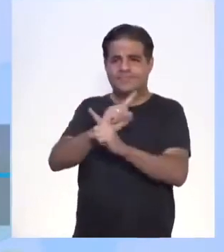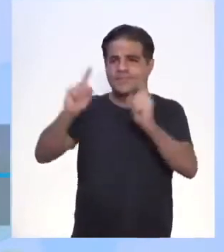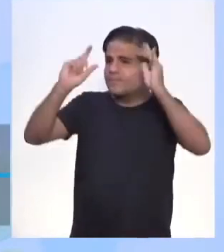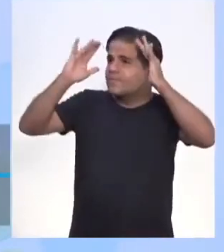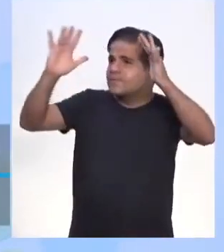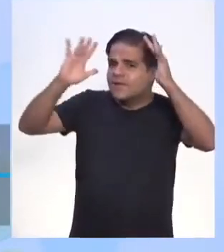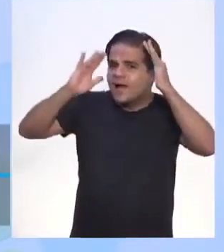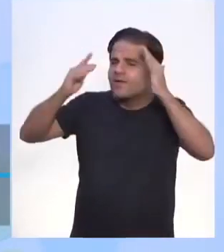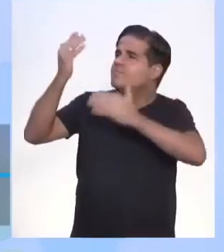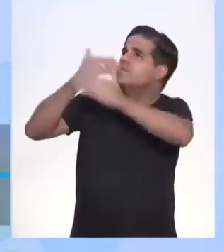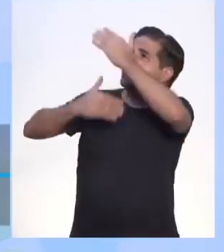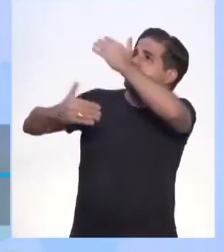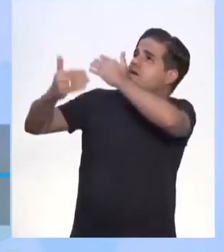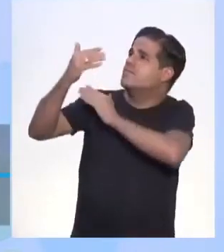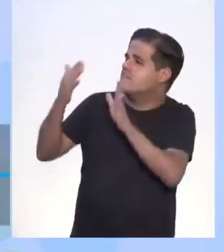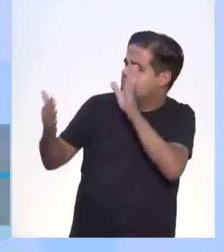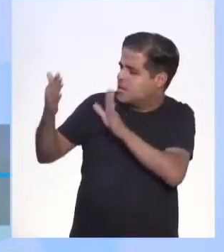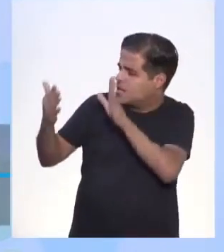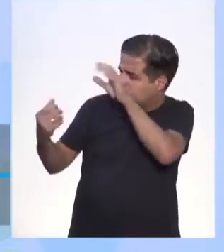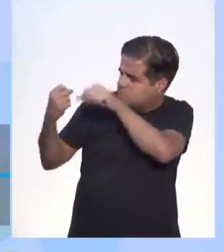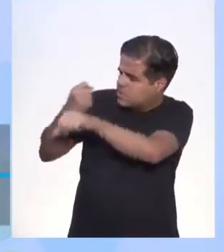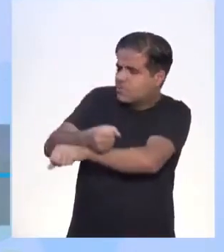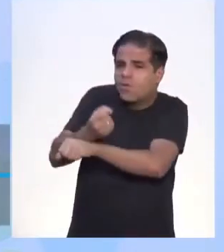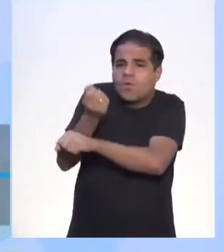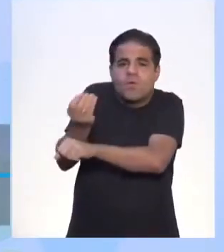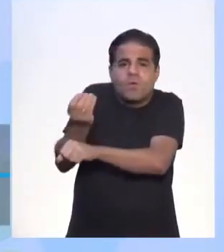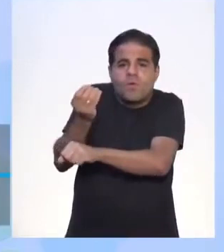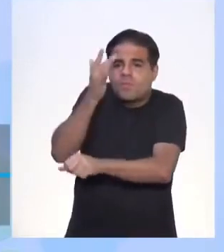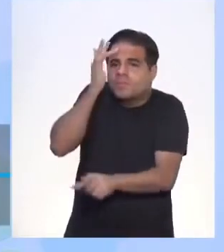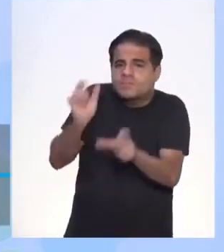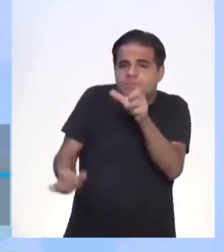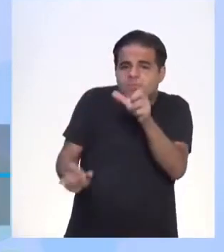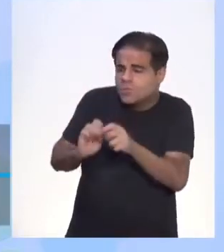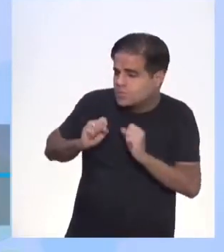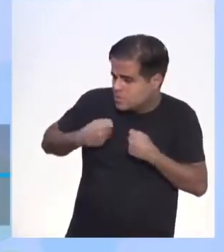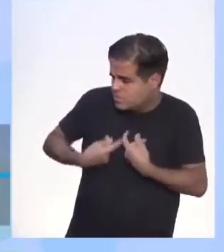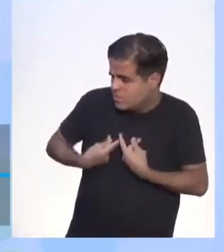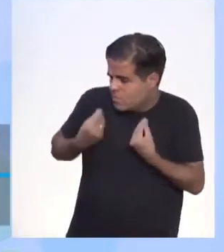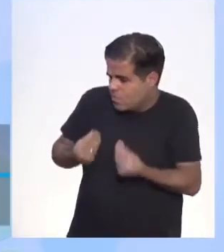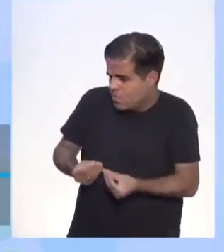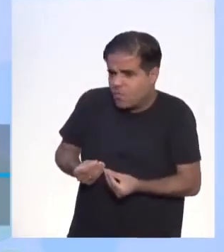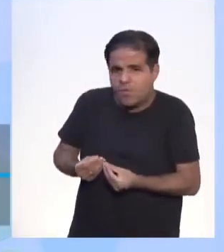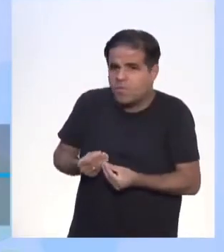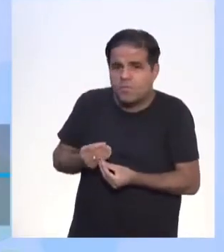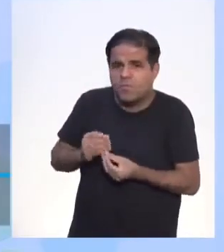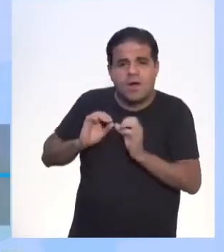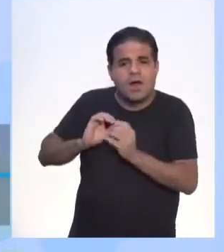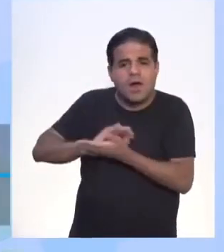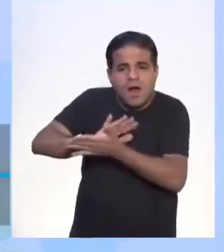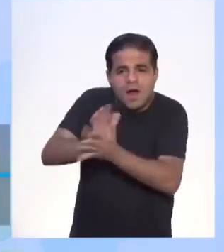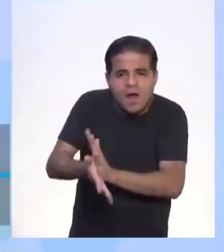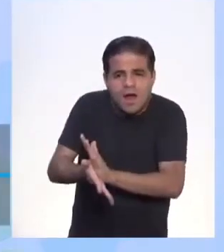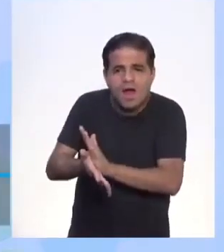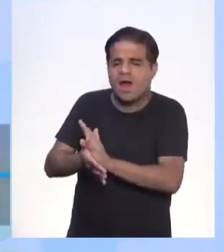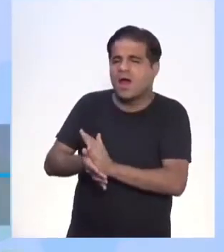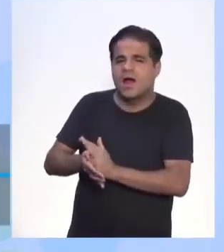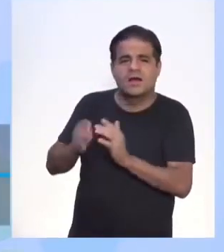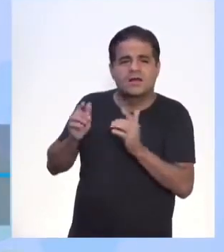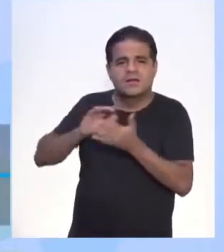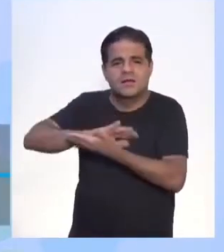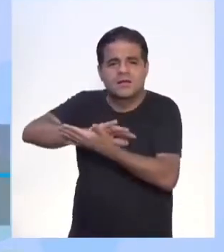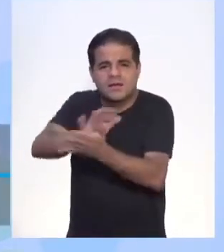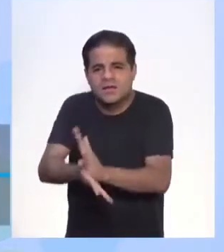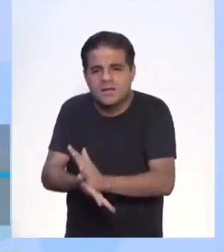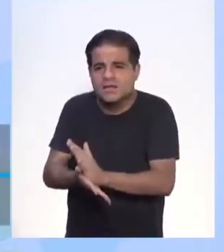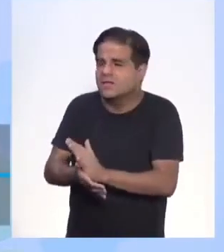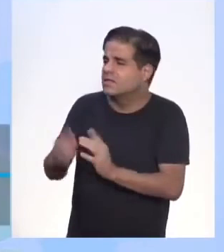olhamos para o período da escravidão e falamos como os seres humanos conseguiram desumanizar,